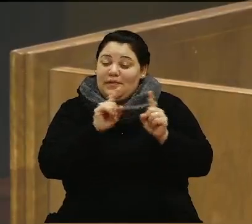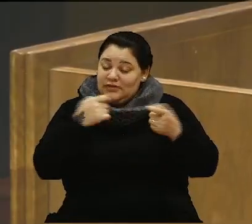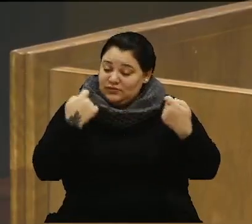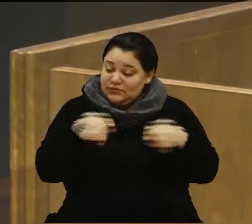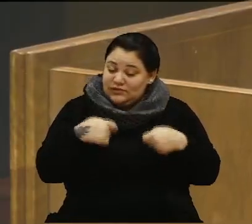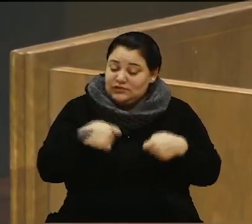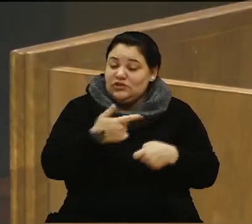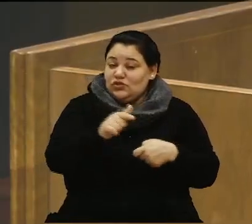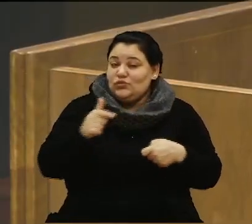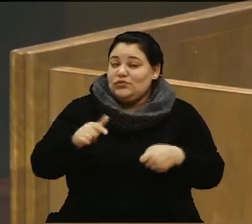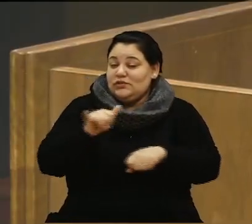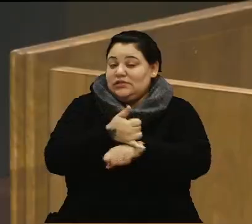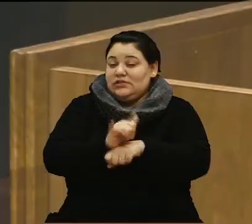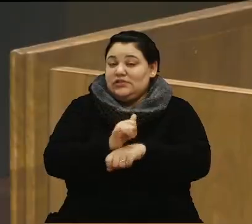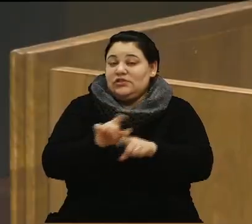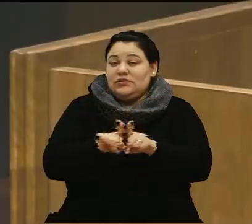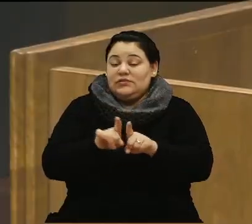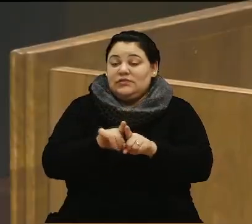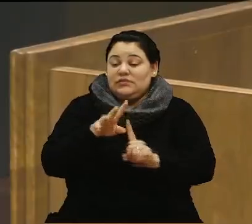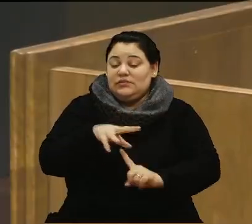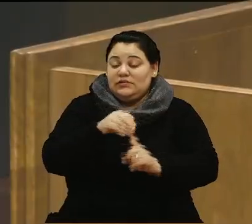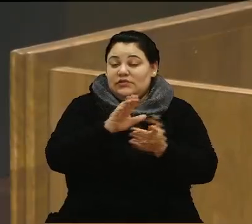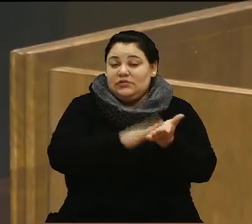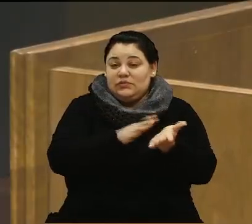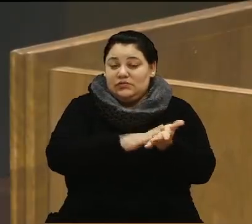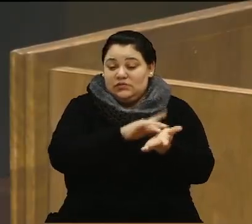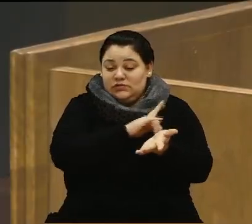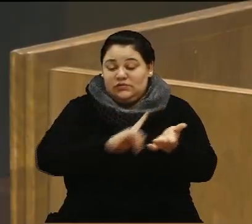de outras alternativas, inclusive a cobrança do governo do